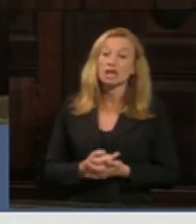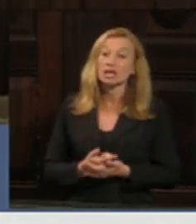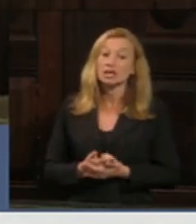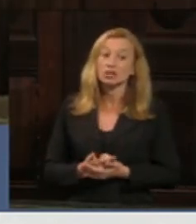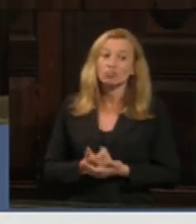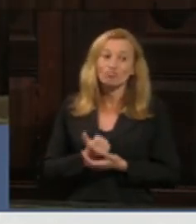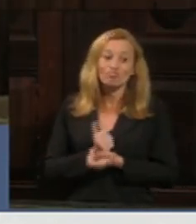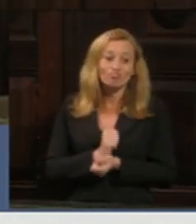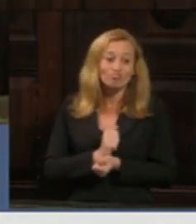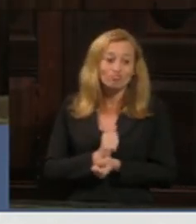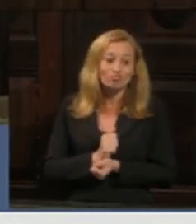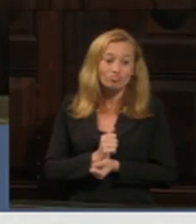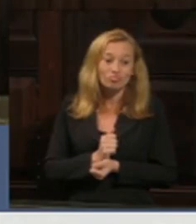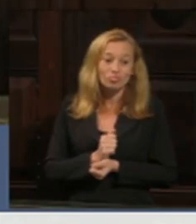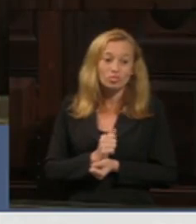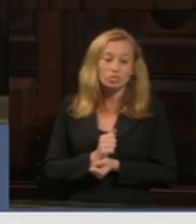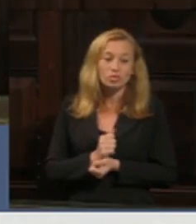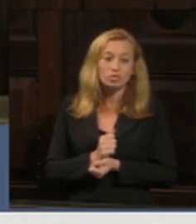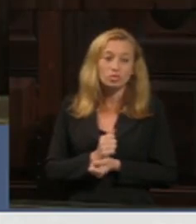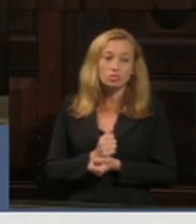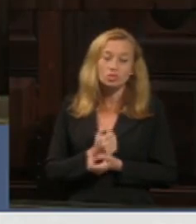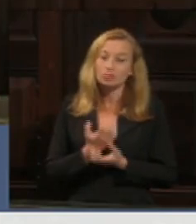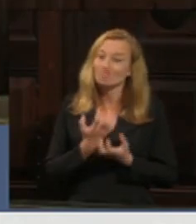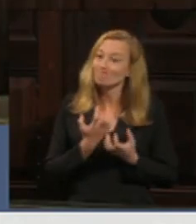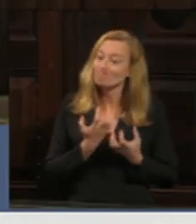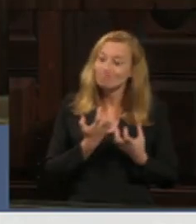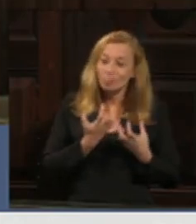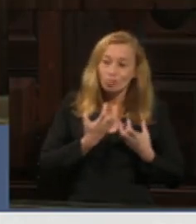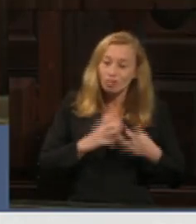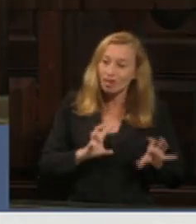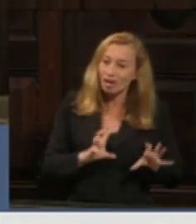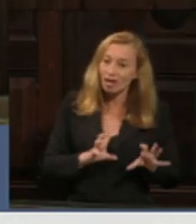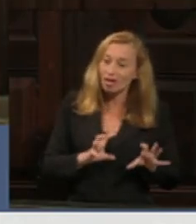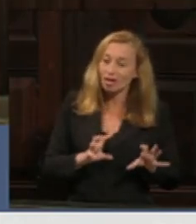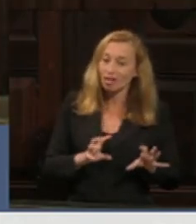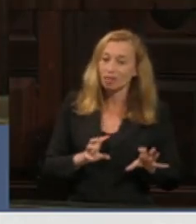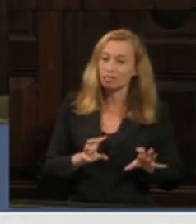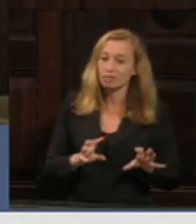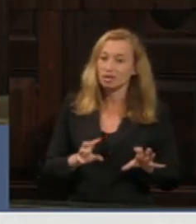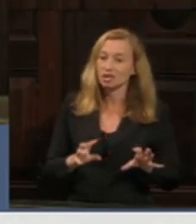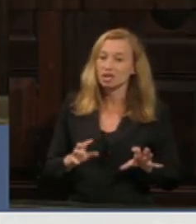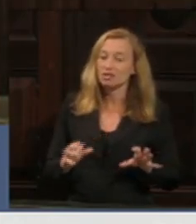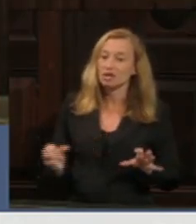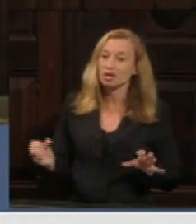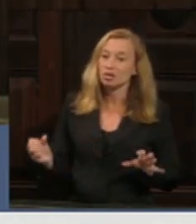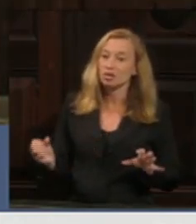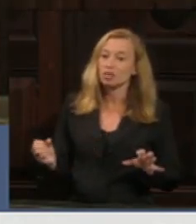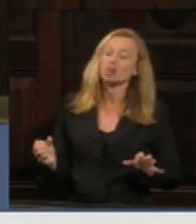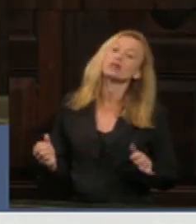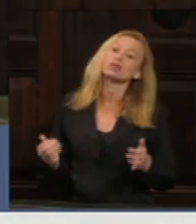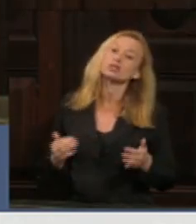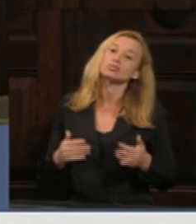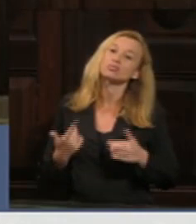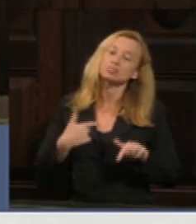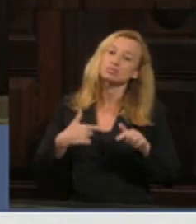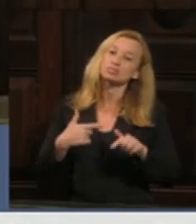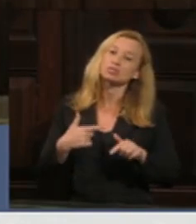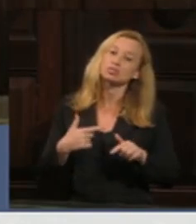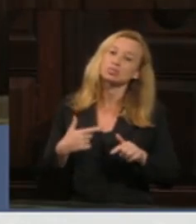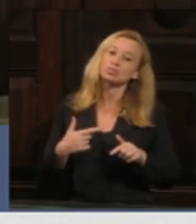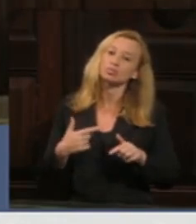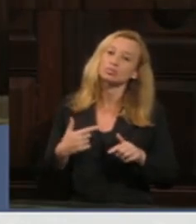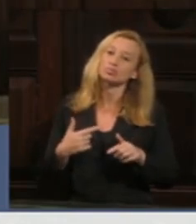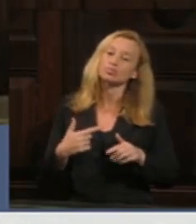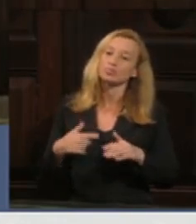usurpada, ser achacalhada e ter seu serviço de péssima qualidade sendo prestado e o seu